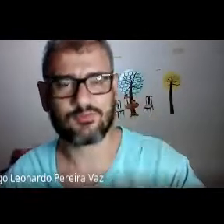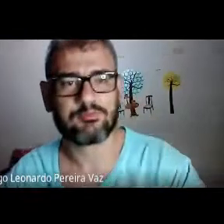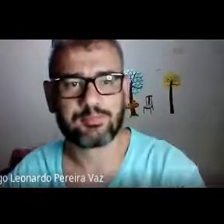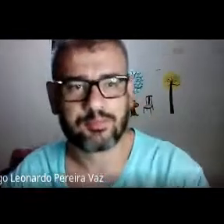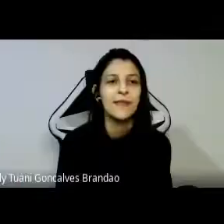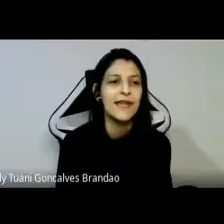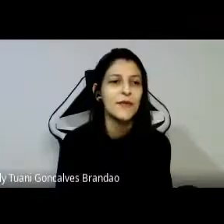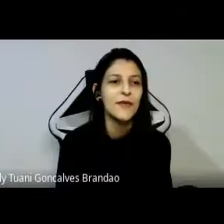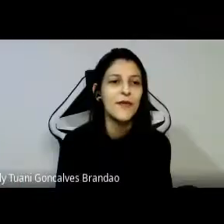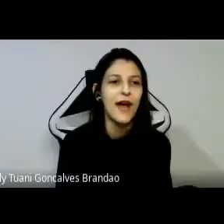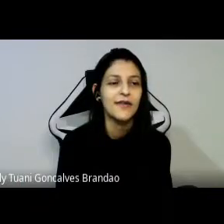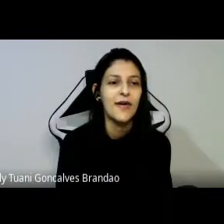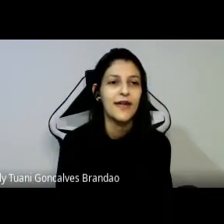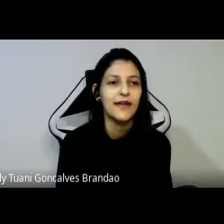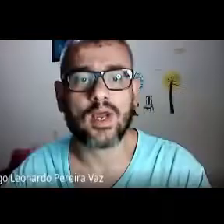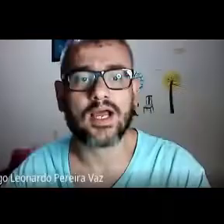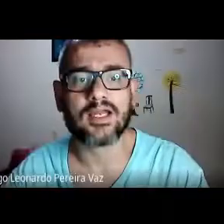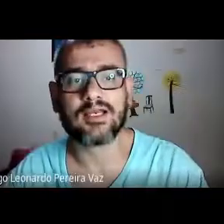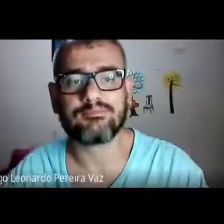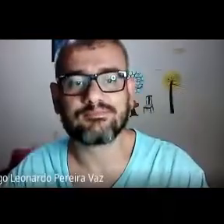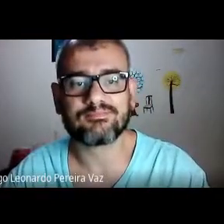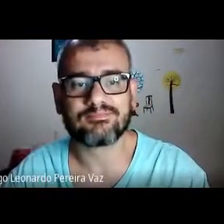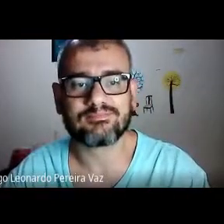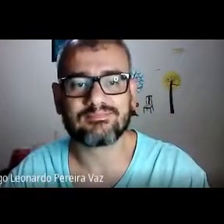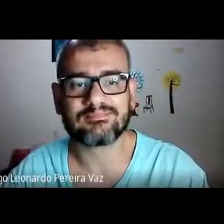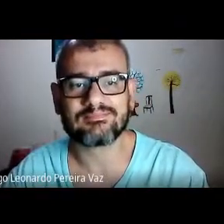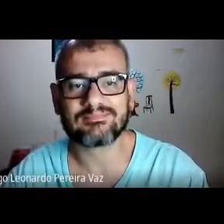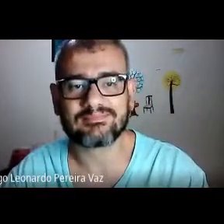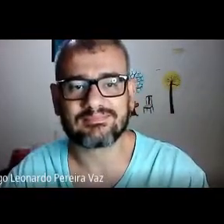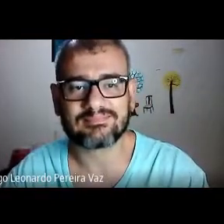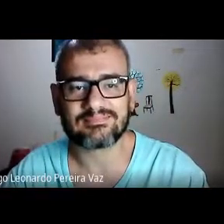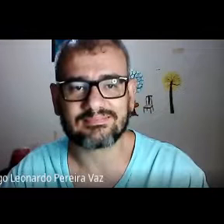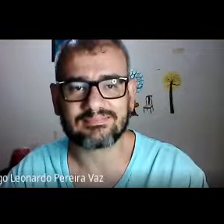Fecha. Mas é muito fácil, ó. Tuana.